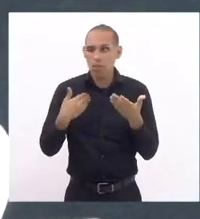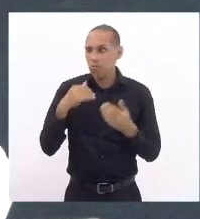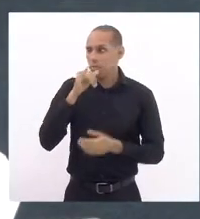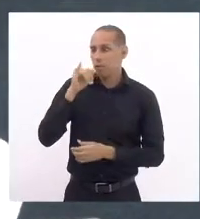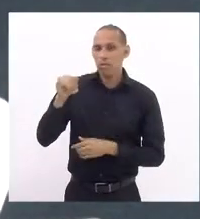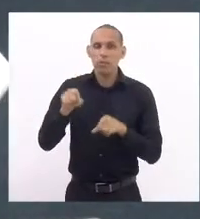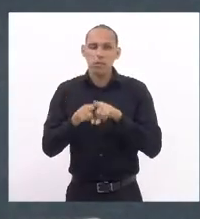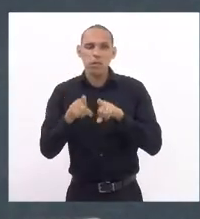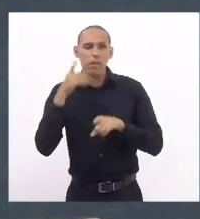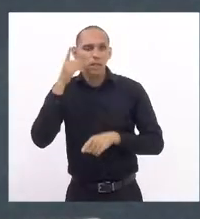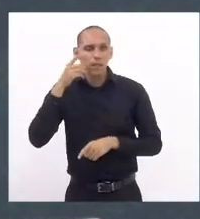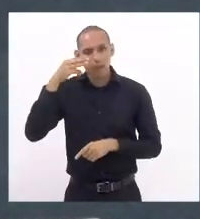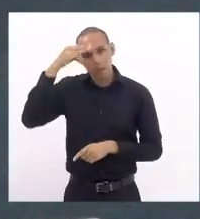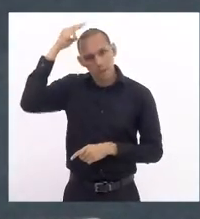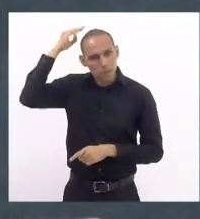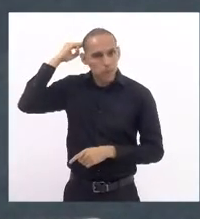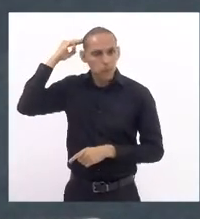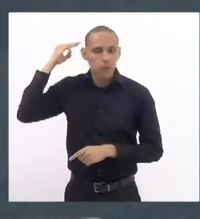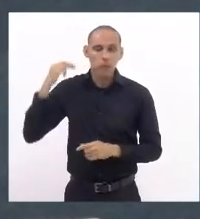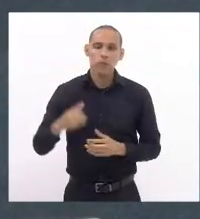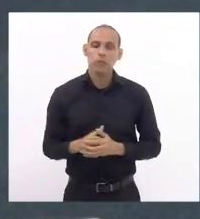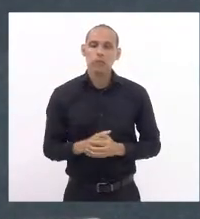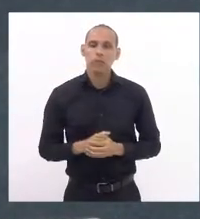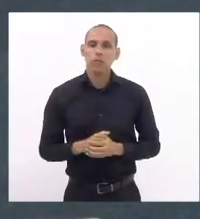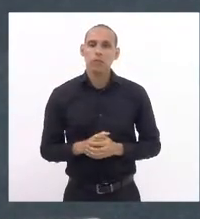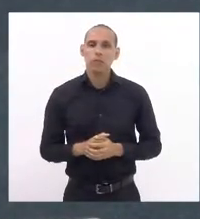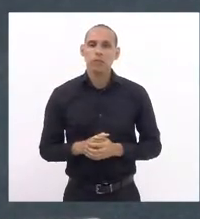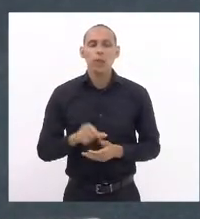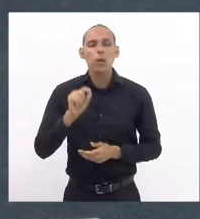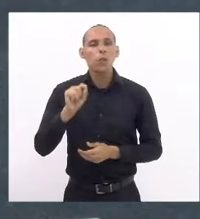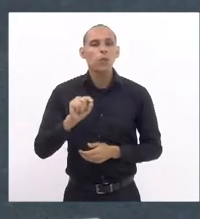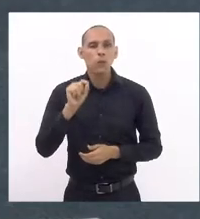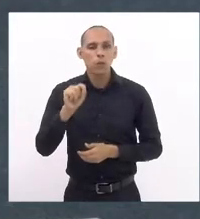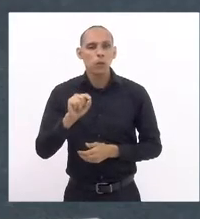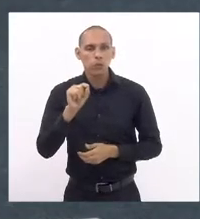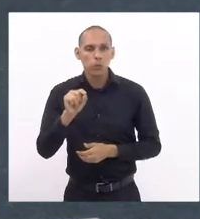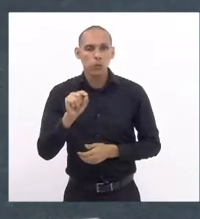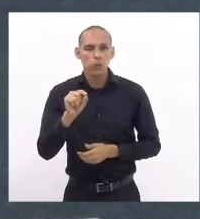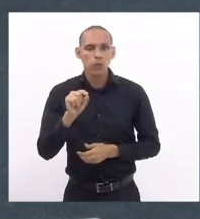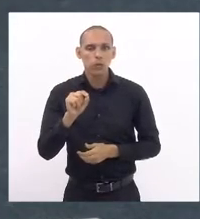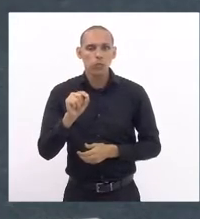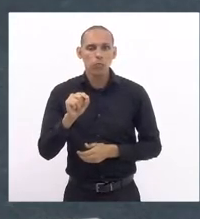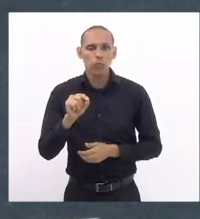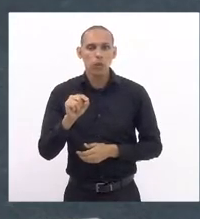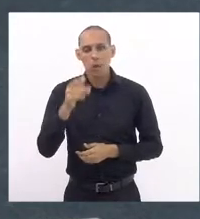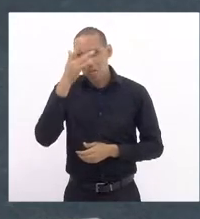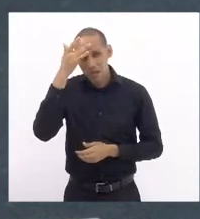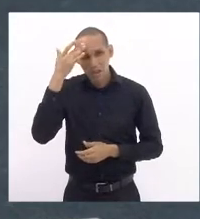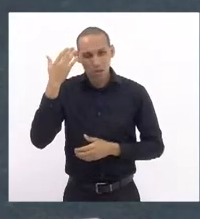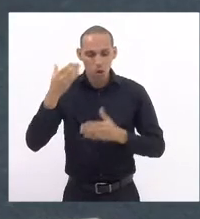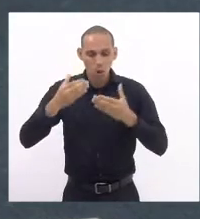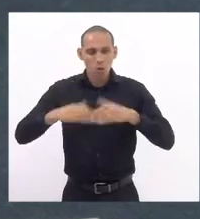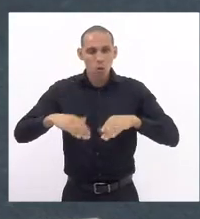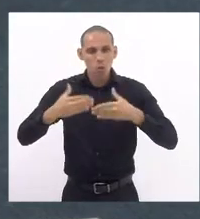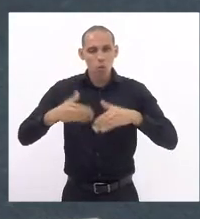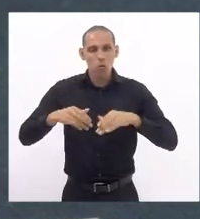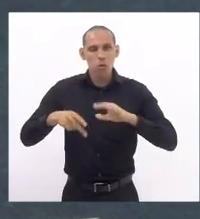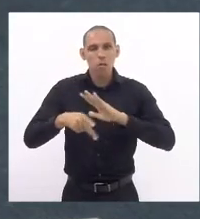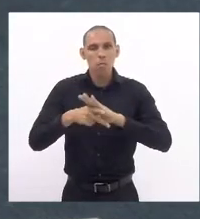ao deputado Márcio Pacheco que aqueles concursados da PM